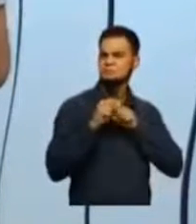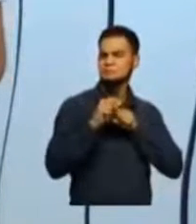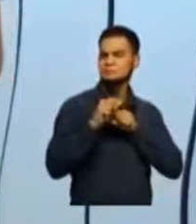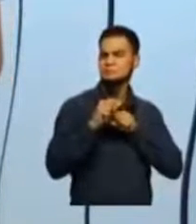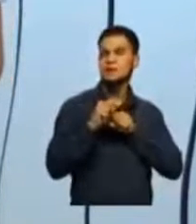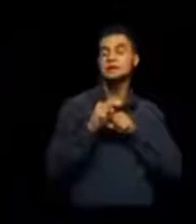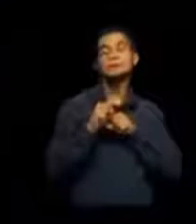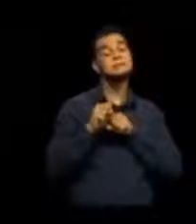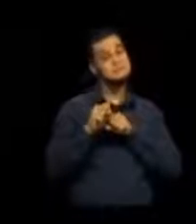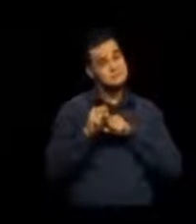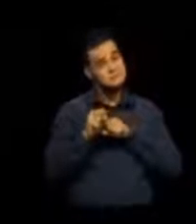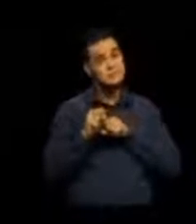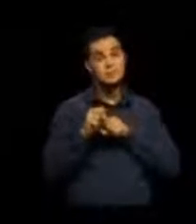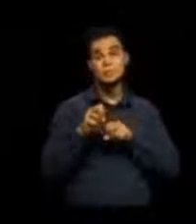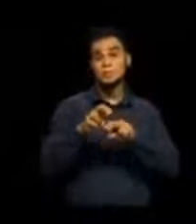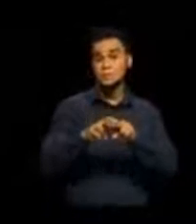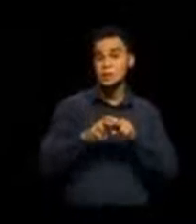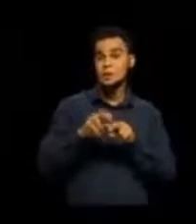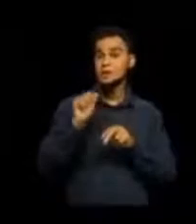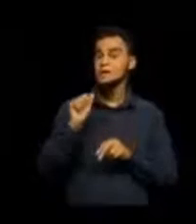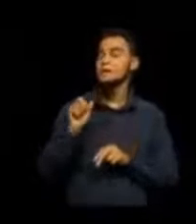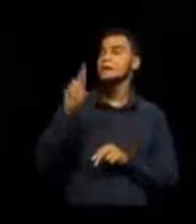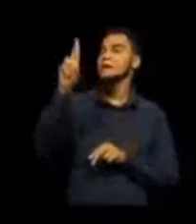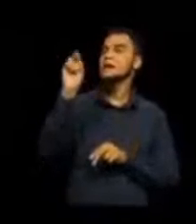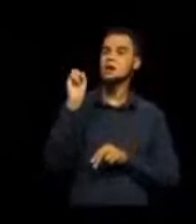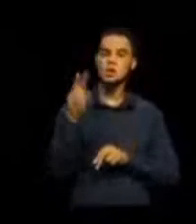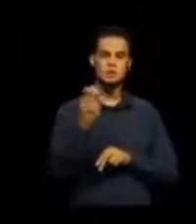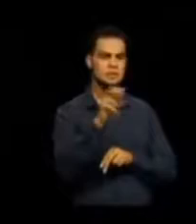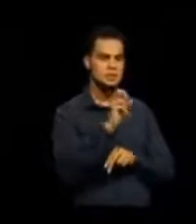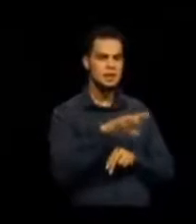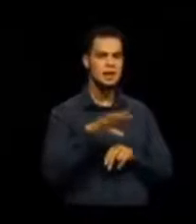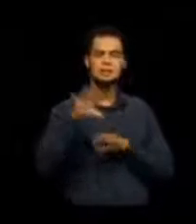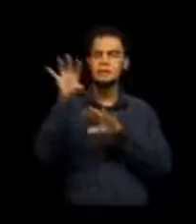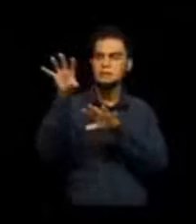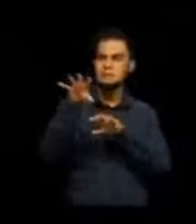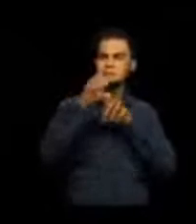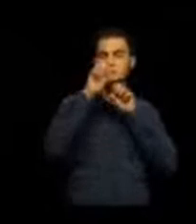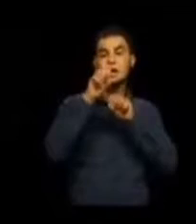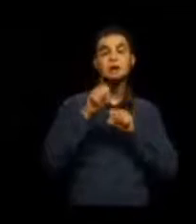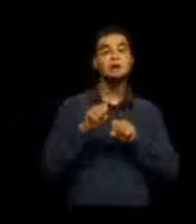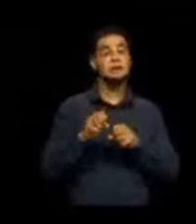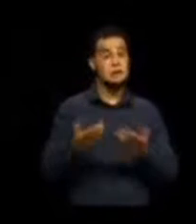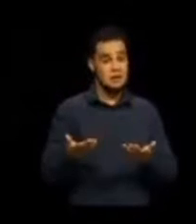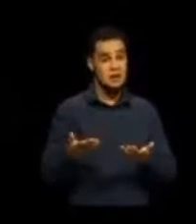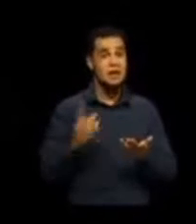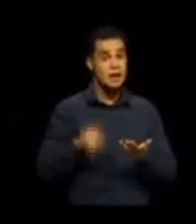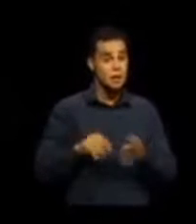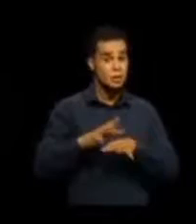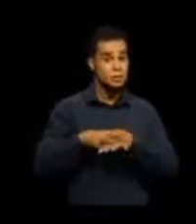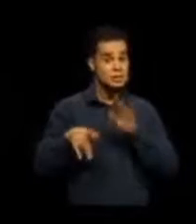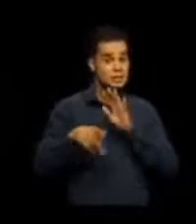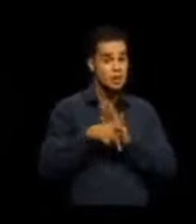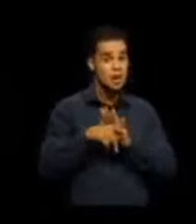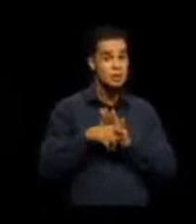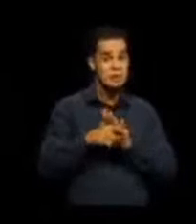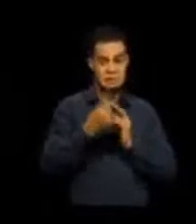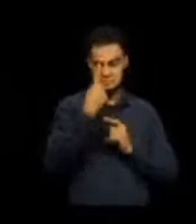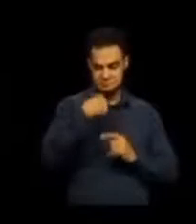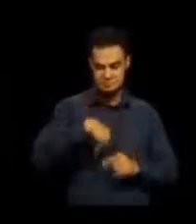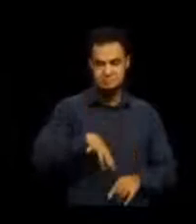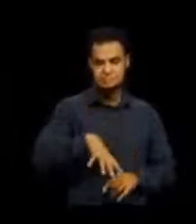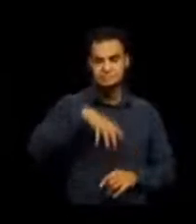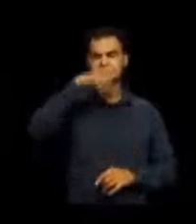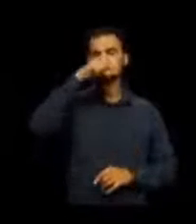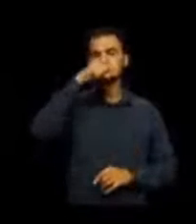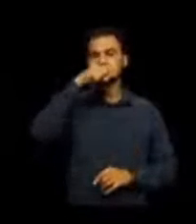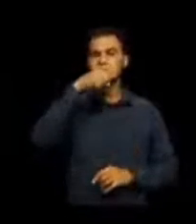pela inalação de ar contaminado, então, como é uma doença do trato respiratório, ela vai se dar